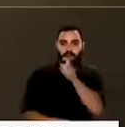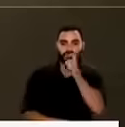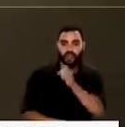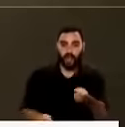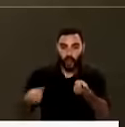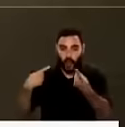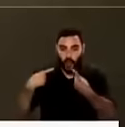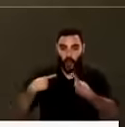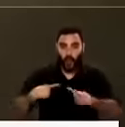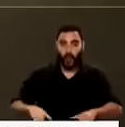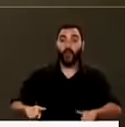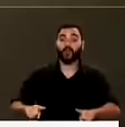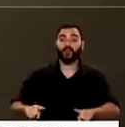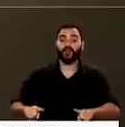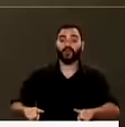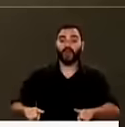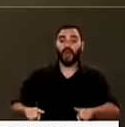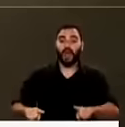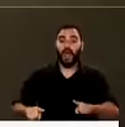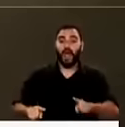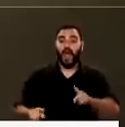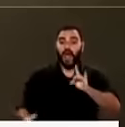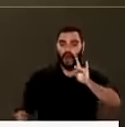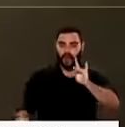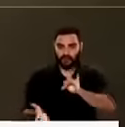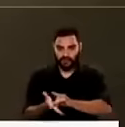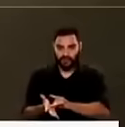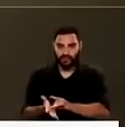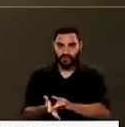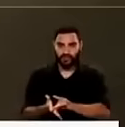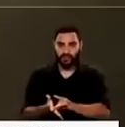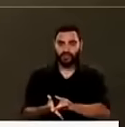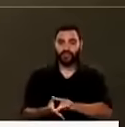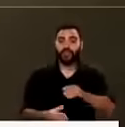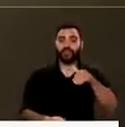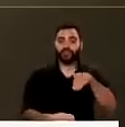lisura, a normalidade e a legitimidade das eleições.